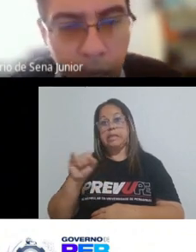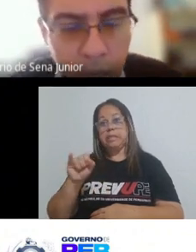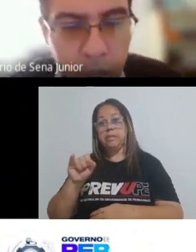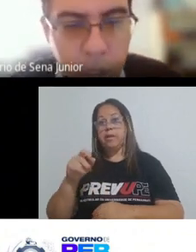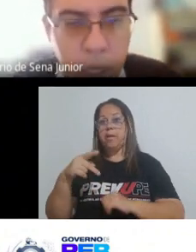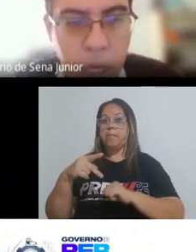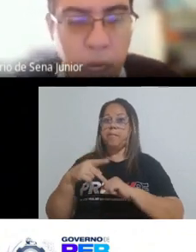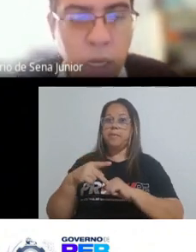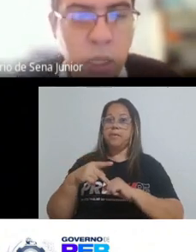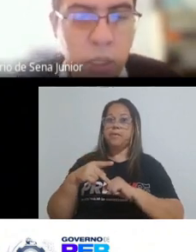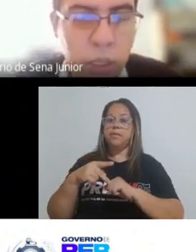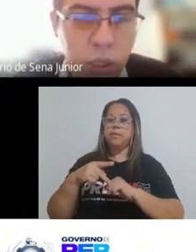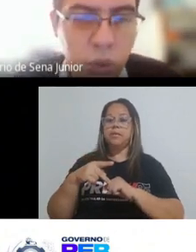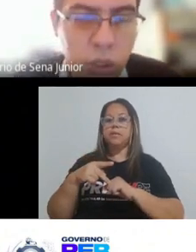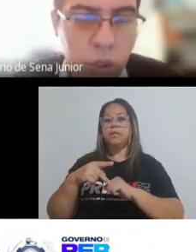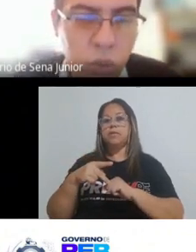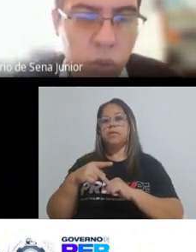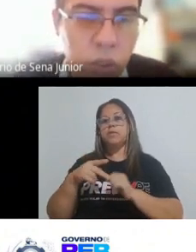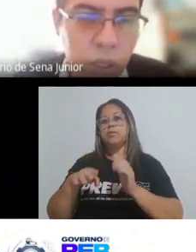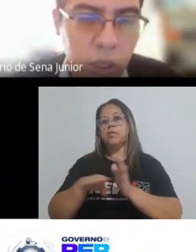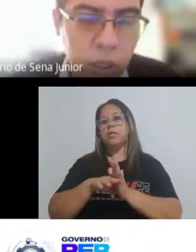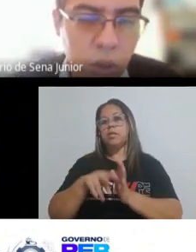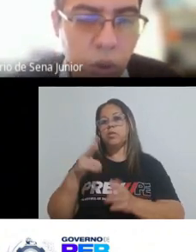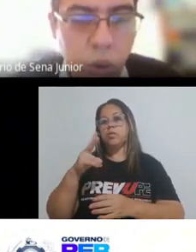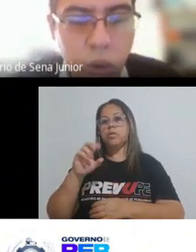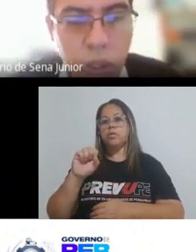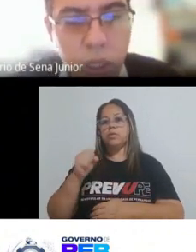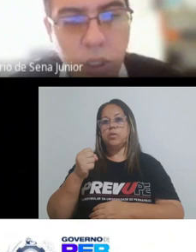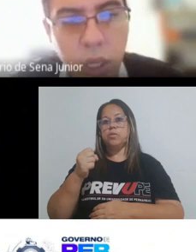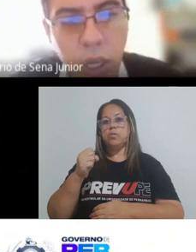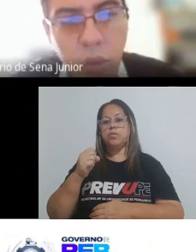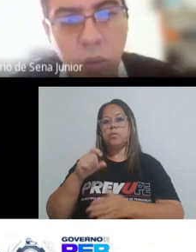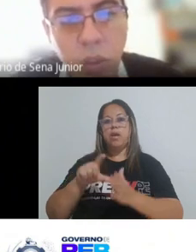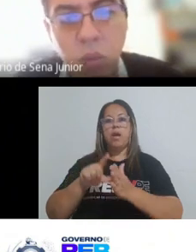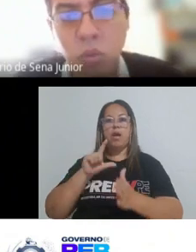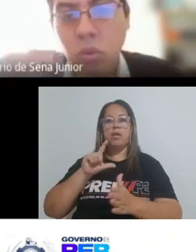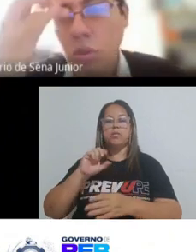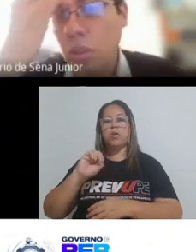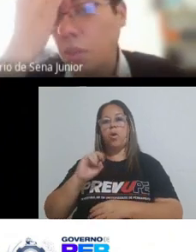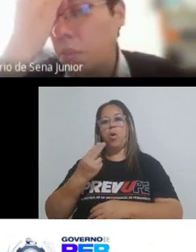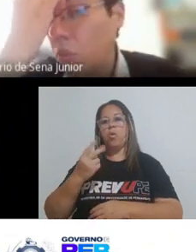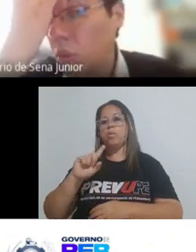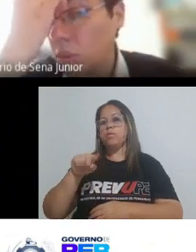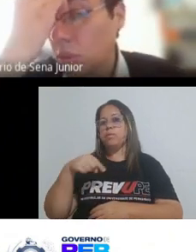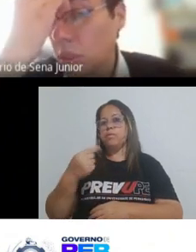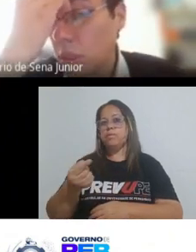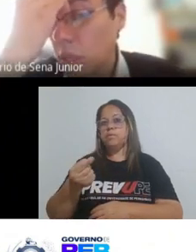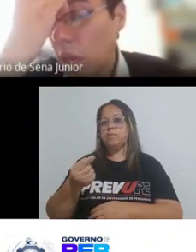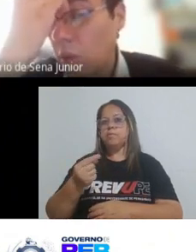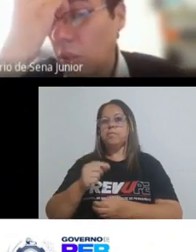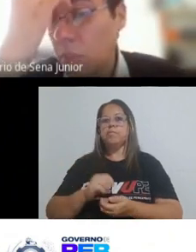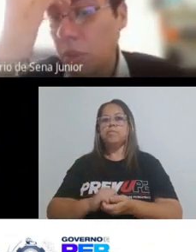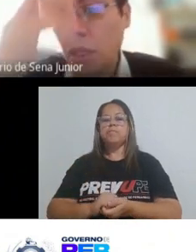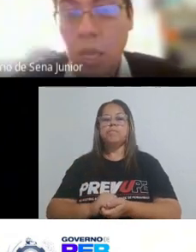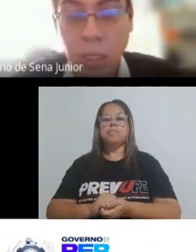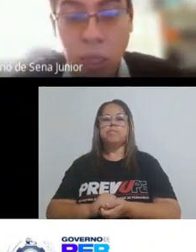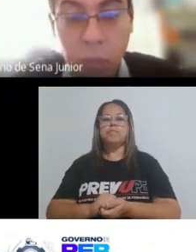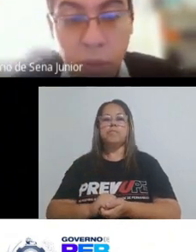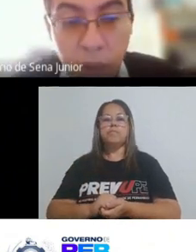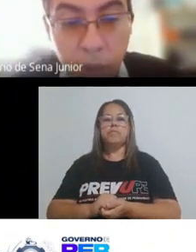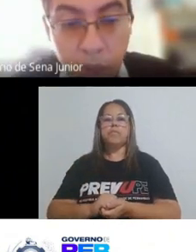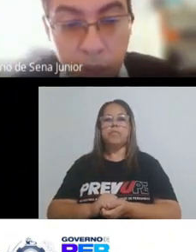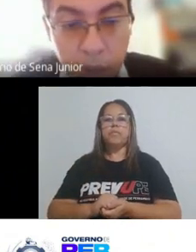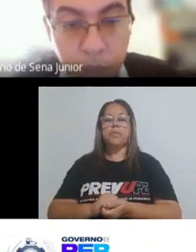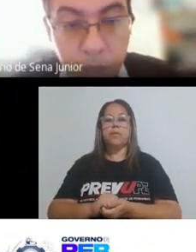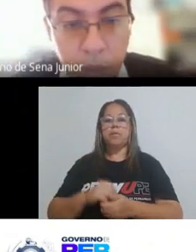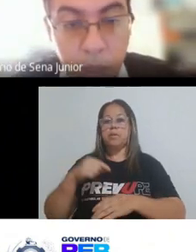chega antes, dois segundos antes, ou se ela chegar dois segundos depois. ao tempo de queda da